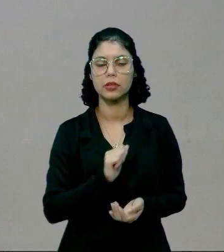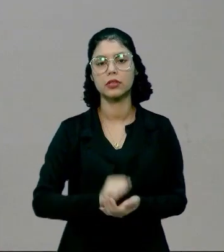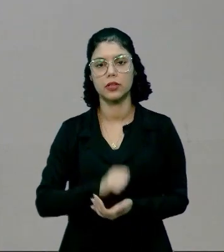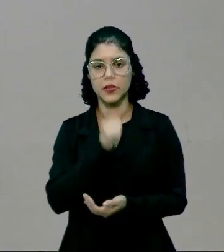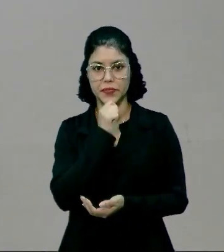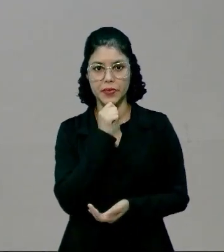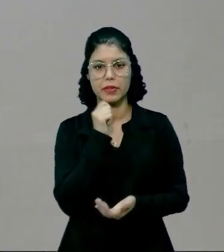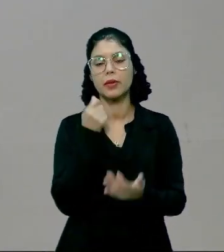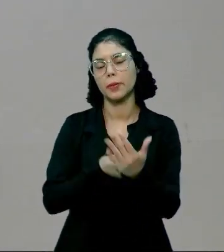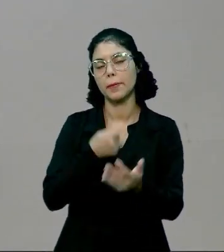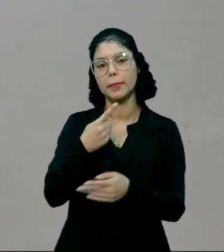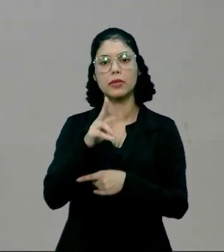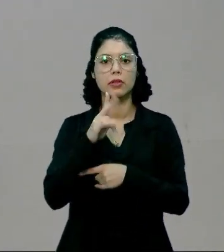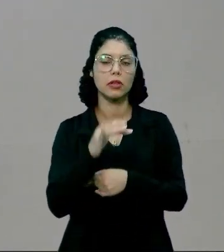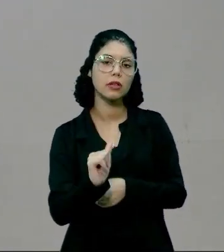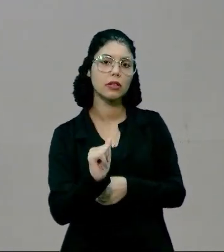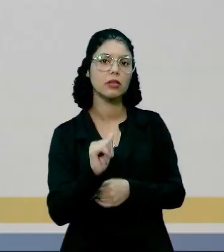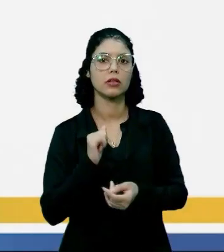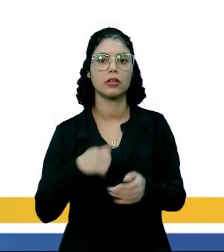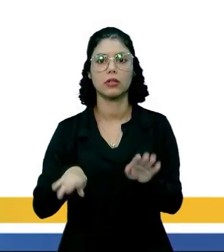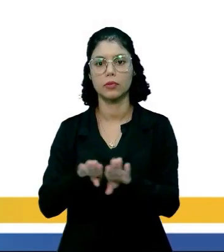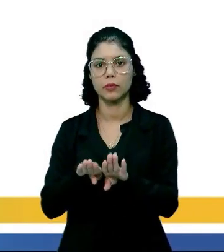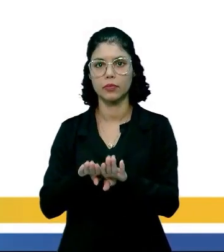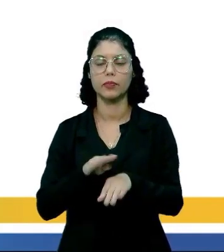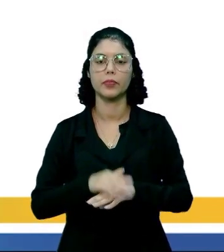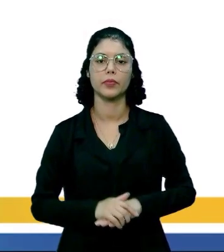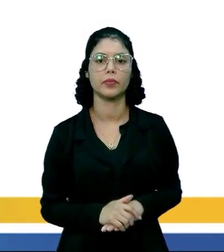questão pessimista, mórbida, tá?